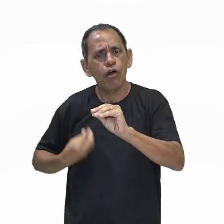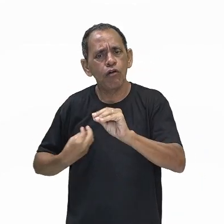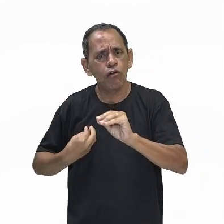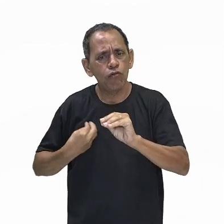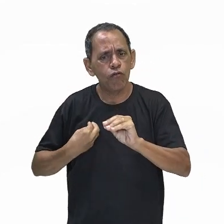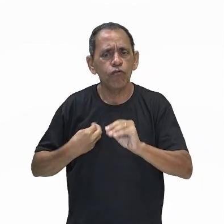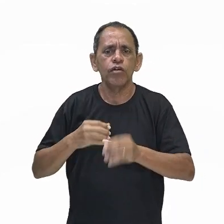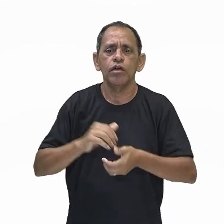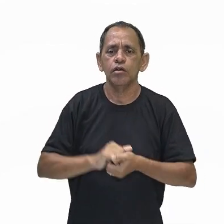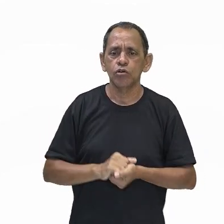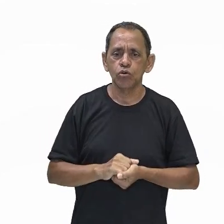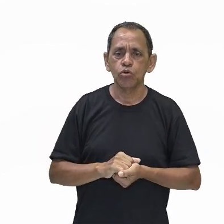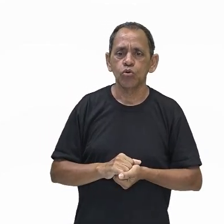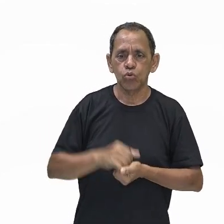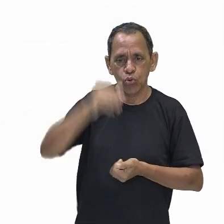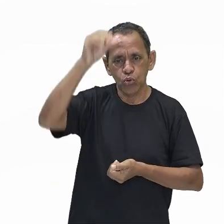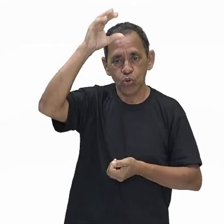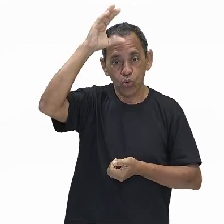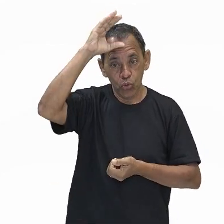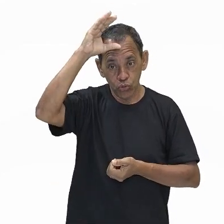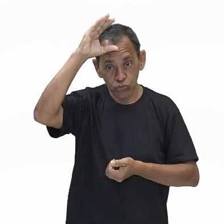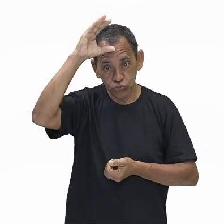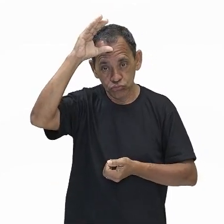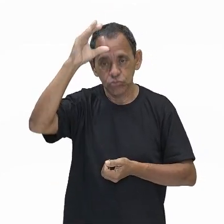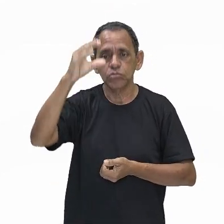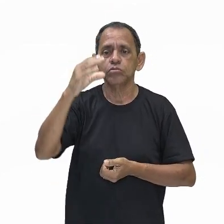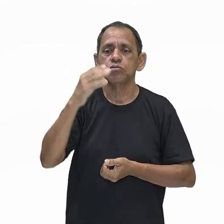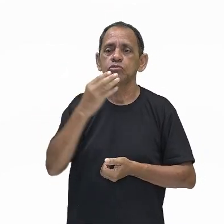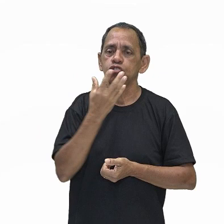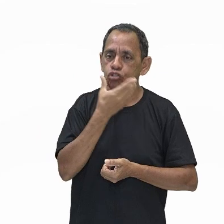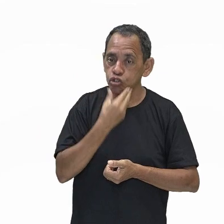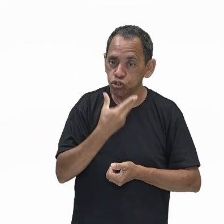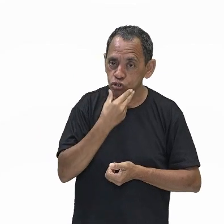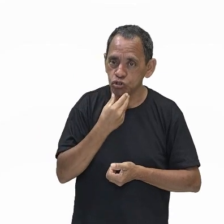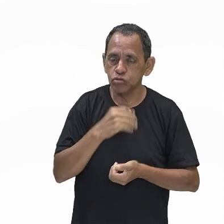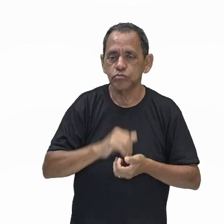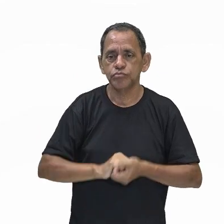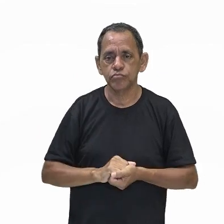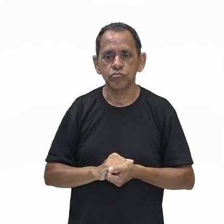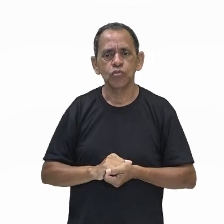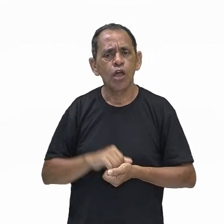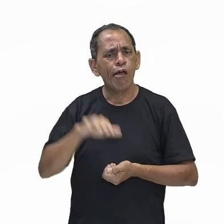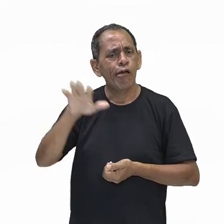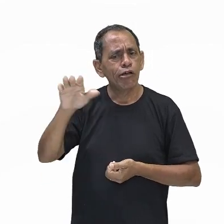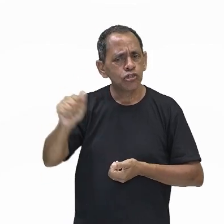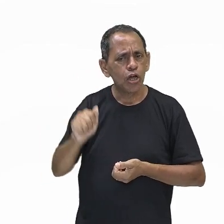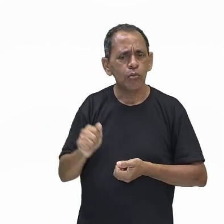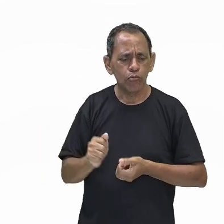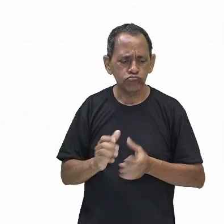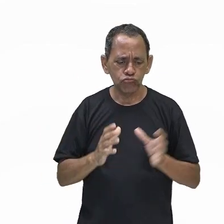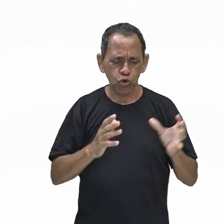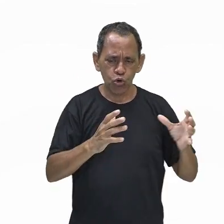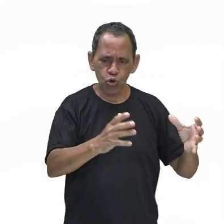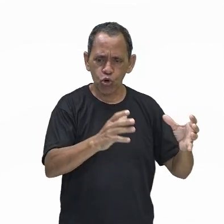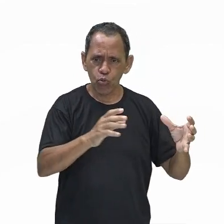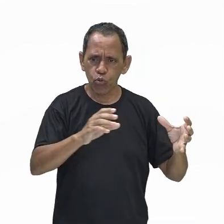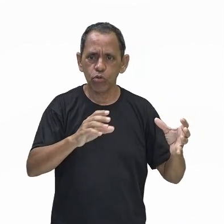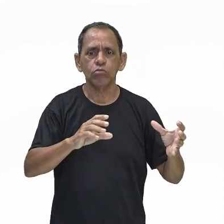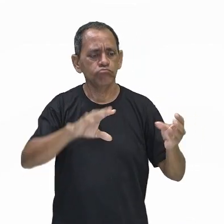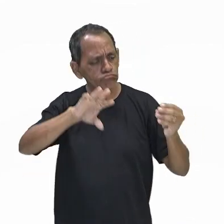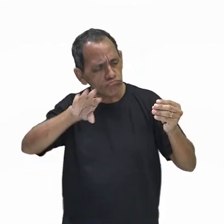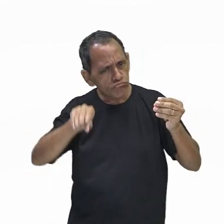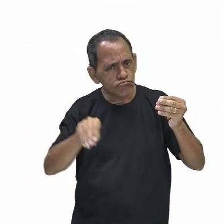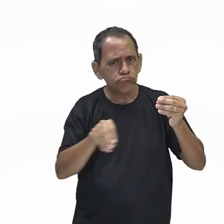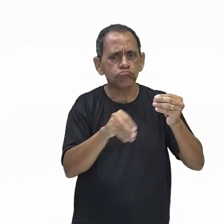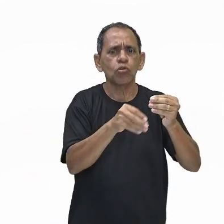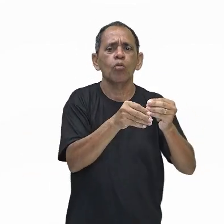dos jagunços, e aí ele decide chamar o Riobaldo para fazer parte do grupo dele, certo? Então ele vai ficar ali